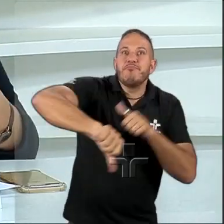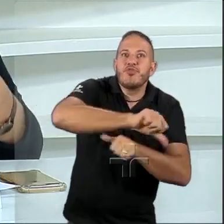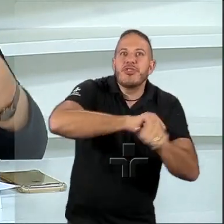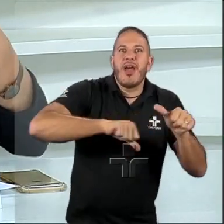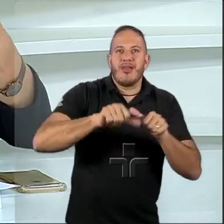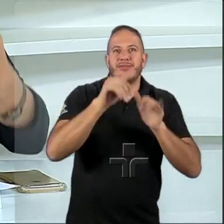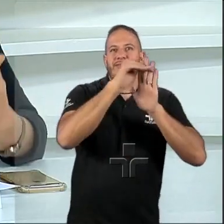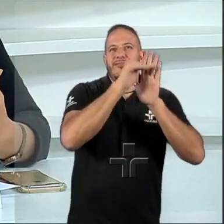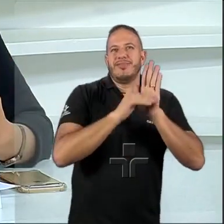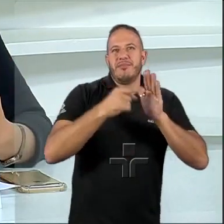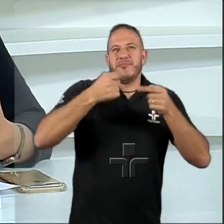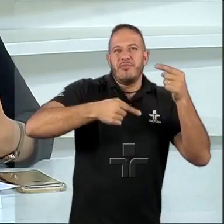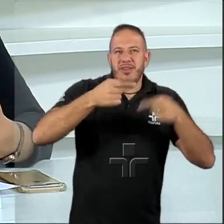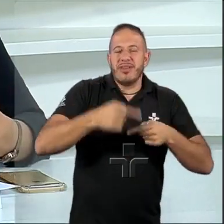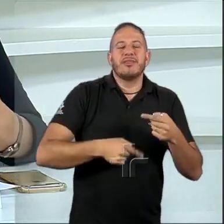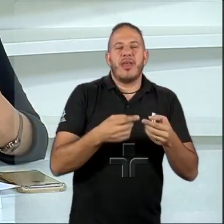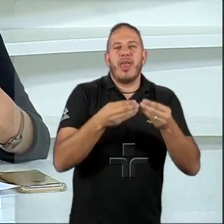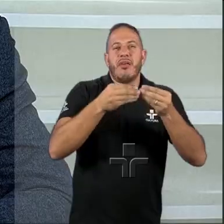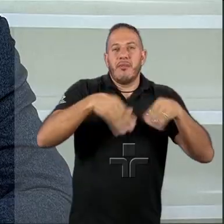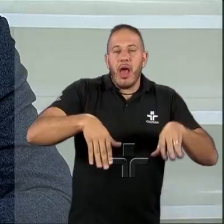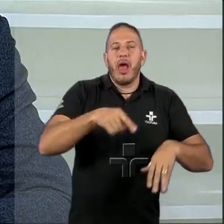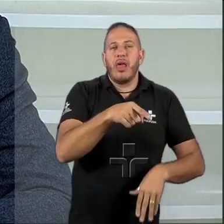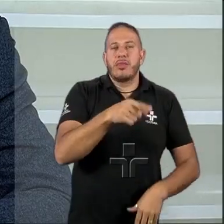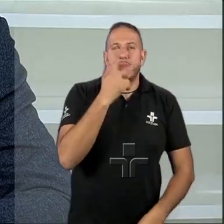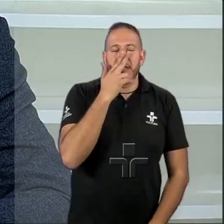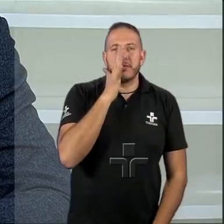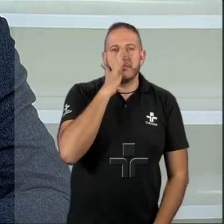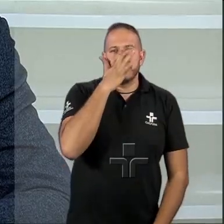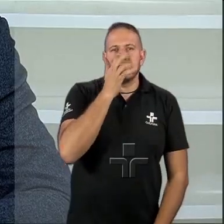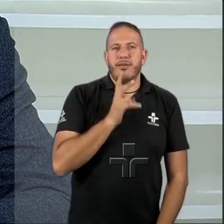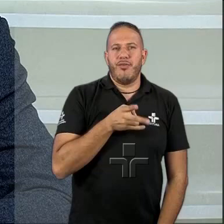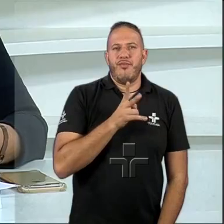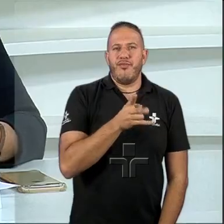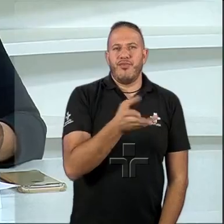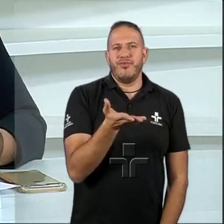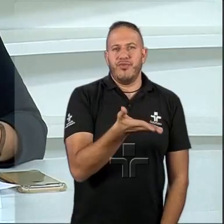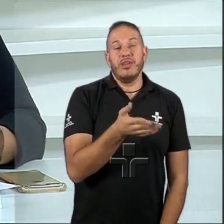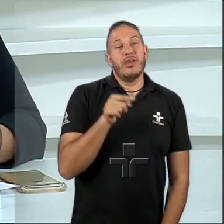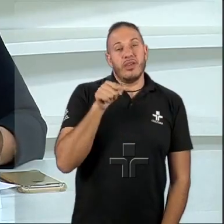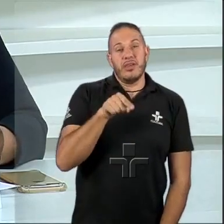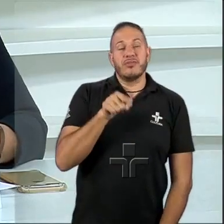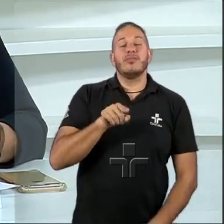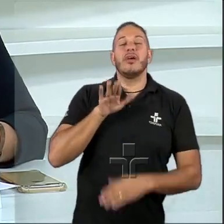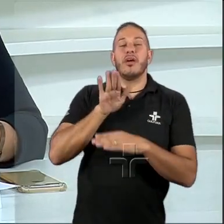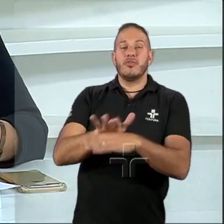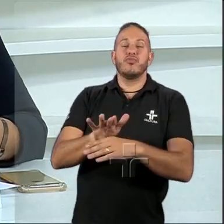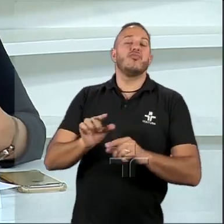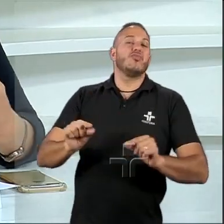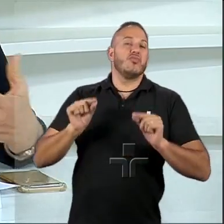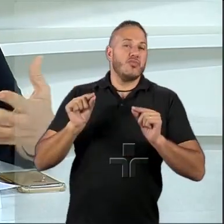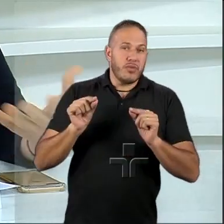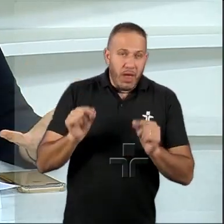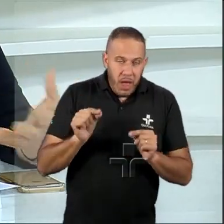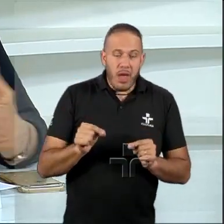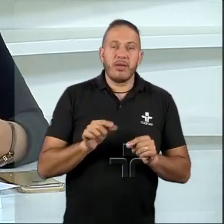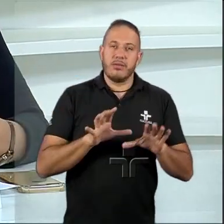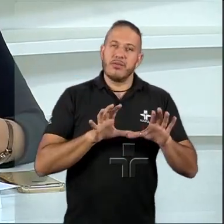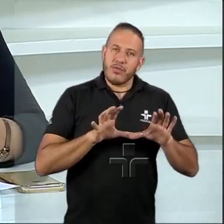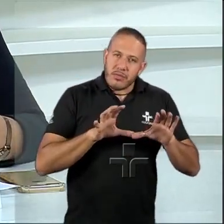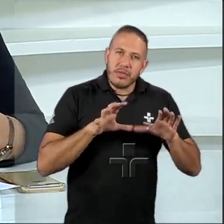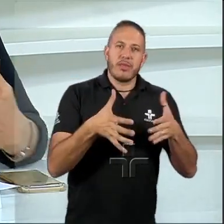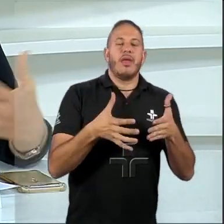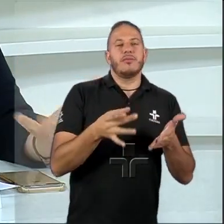é um fracasso persistente. E isso colaborou para que o